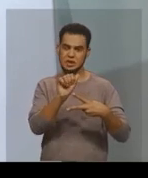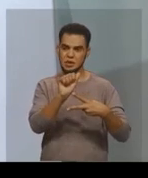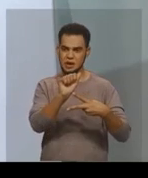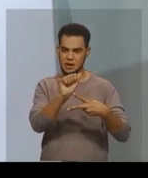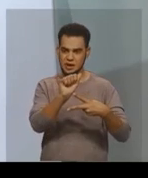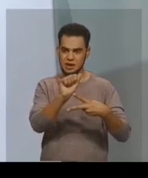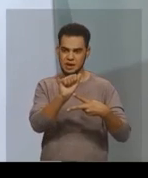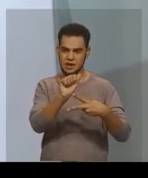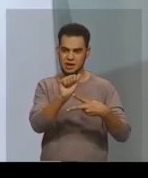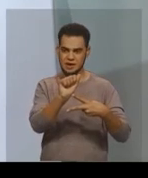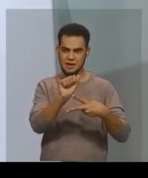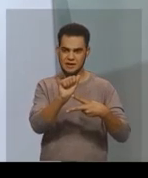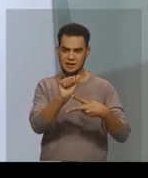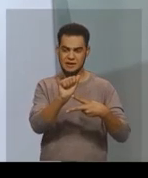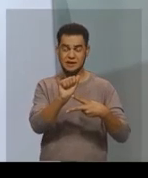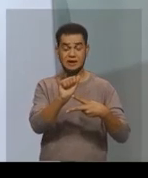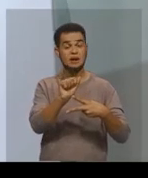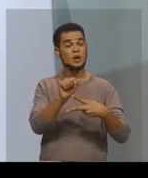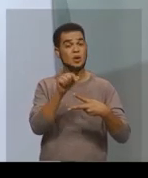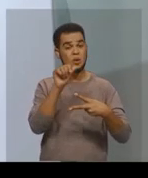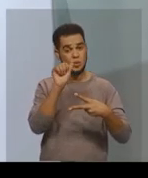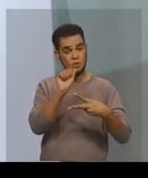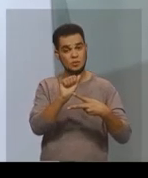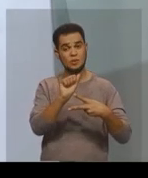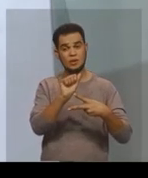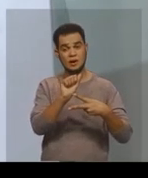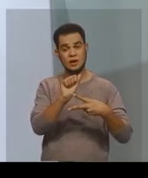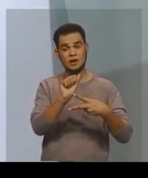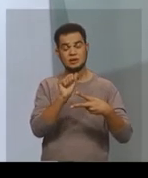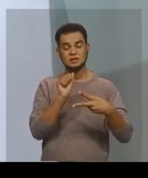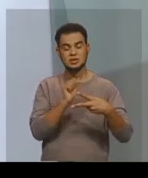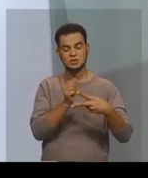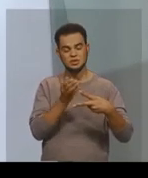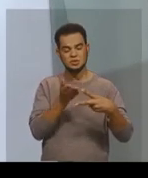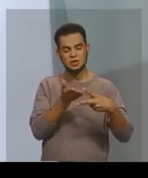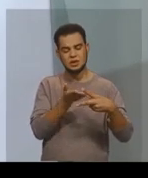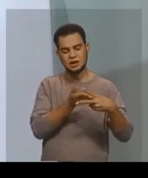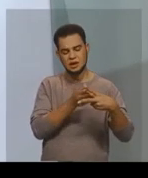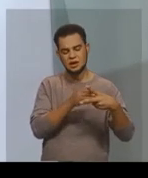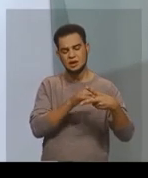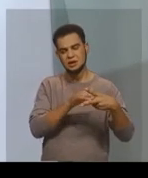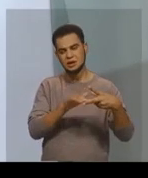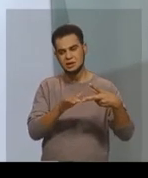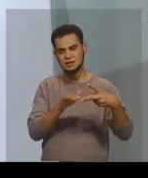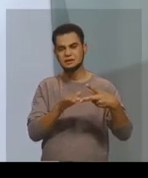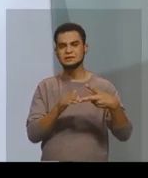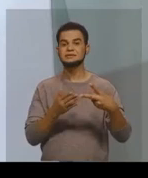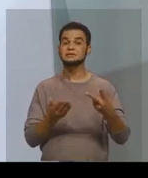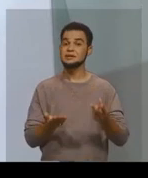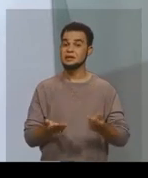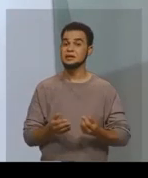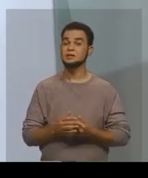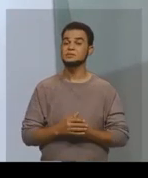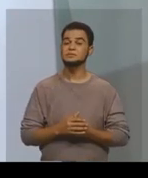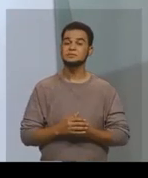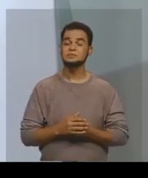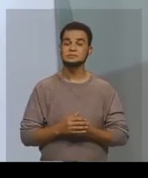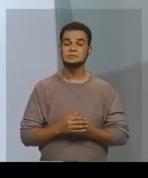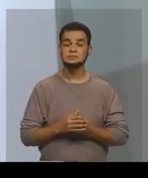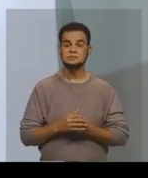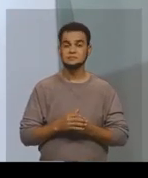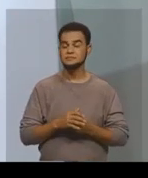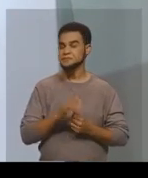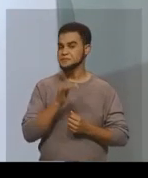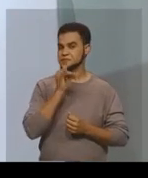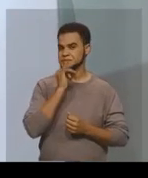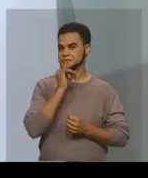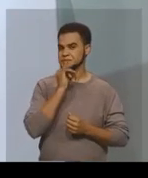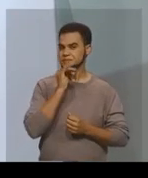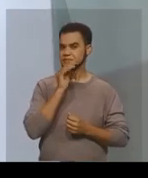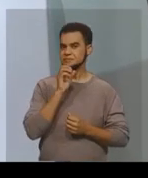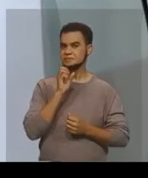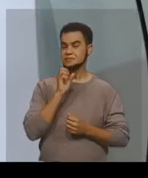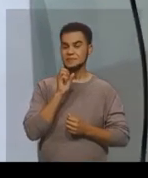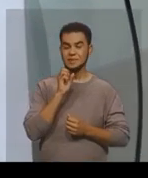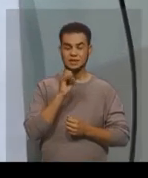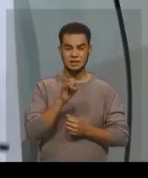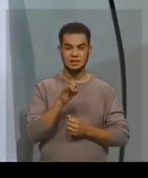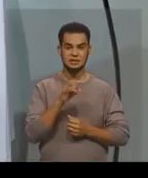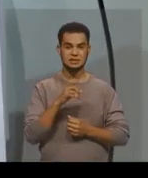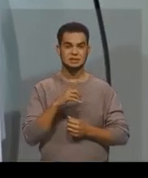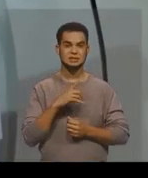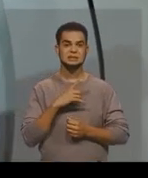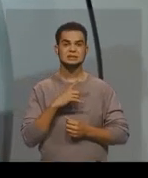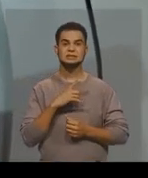angular a própria lateral do ângulo, tá? Agora, se você pega a região